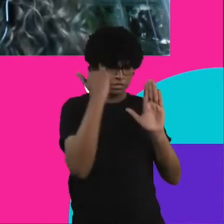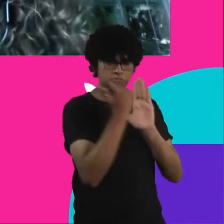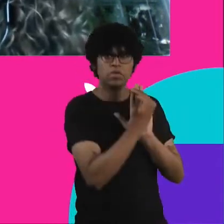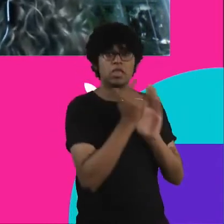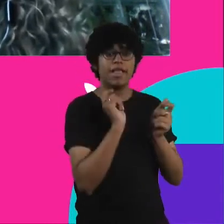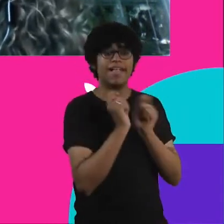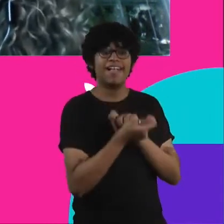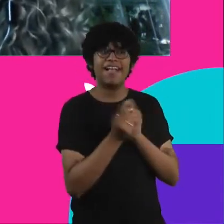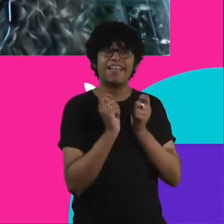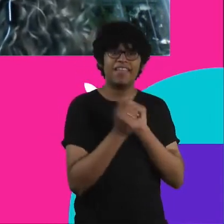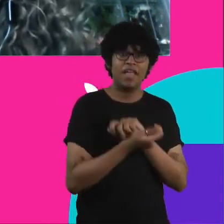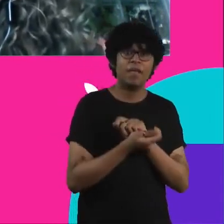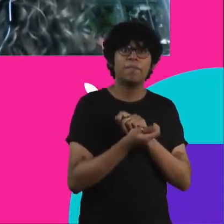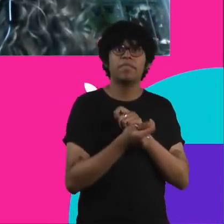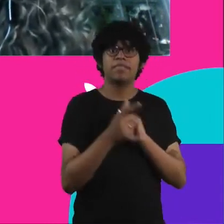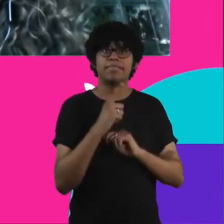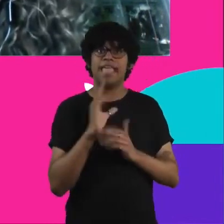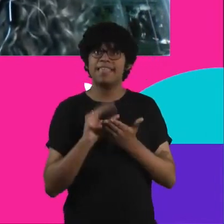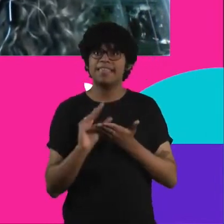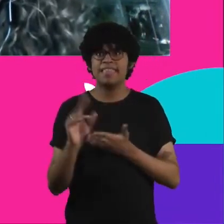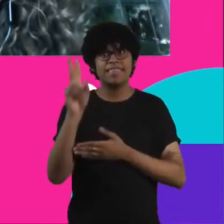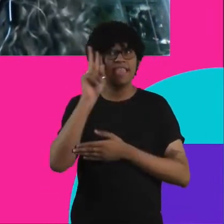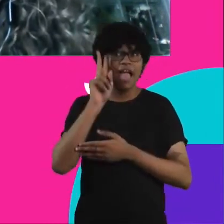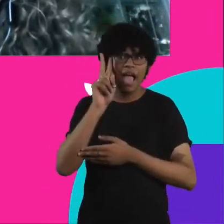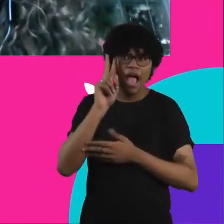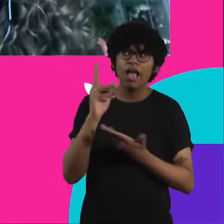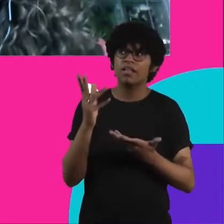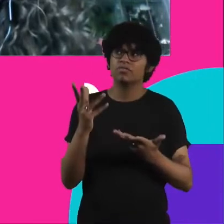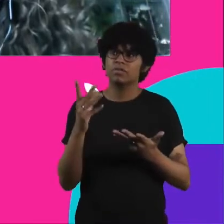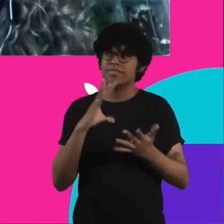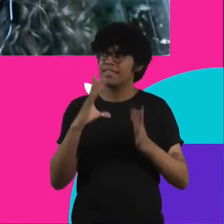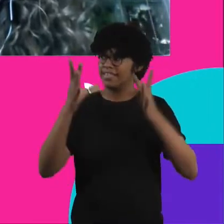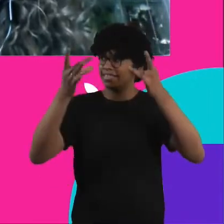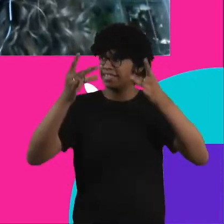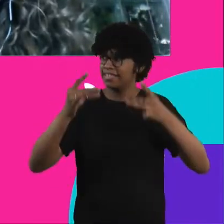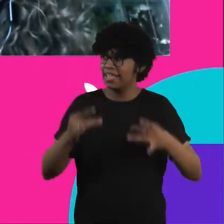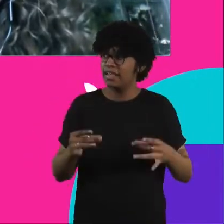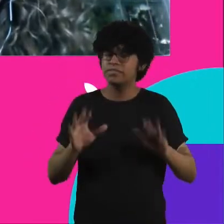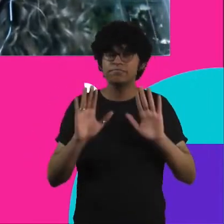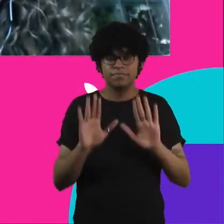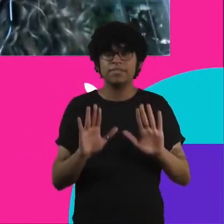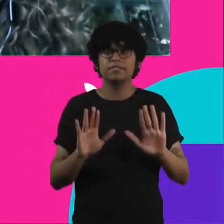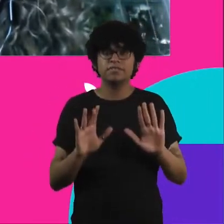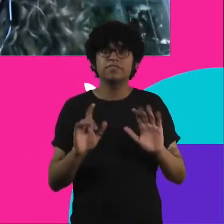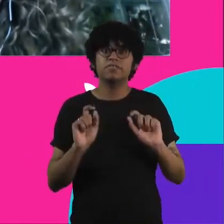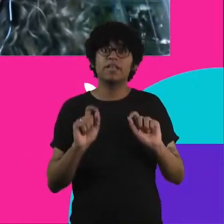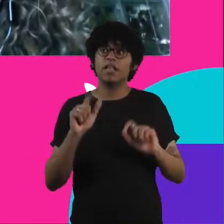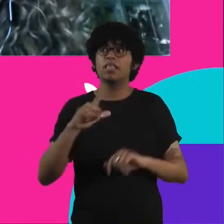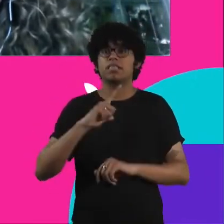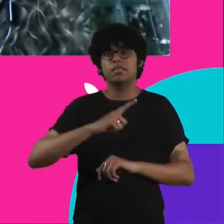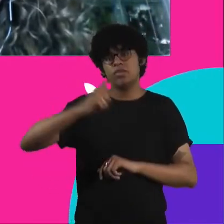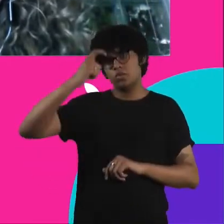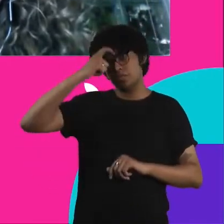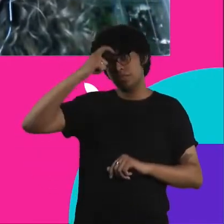obviamente tinham dados históricos, a lei é dúbia, então tem uma série de detalhes técnicos na lei, mas eles estão conscientes e estão